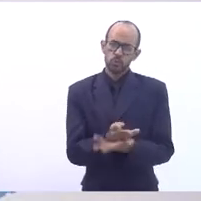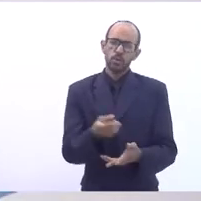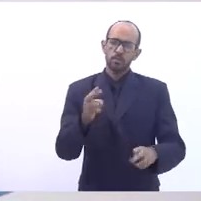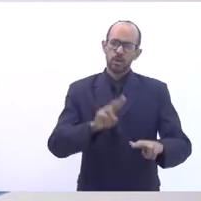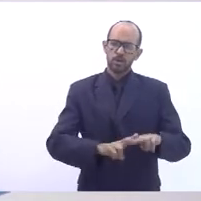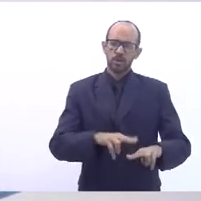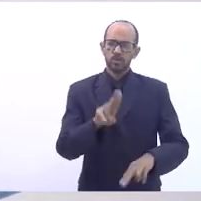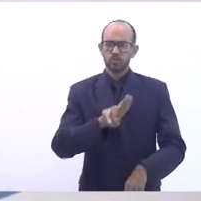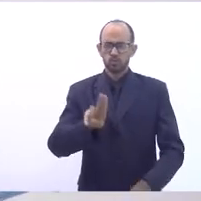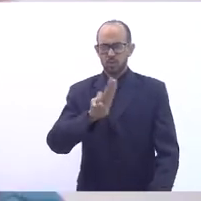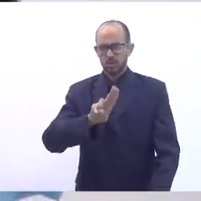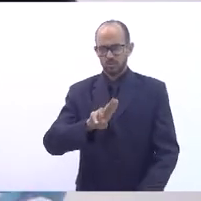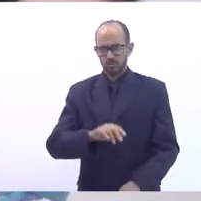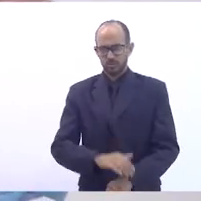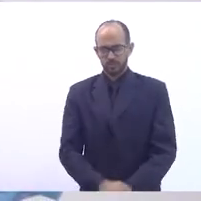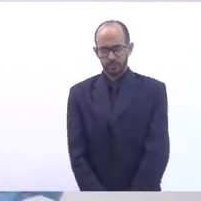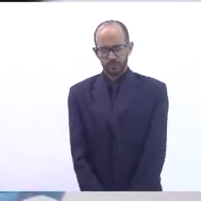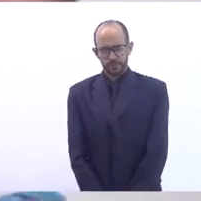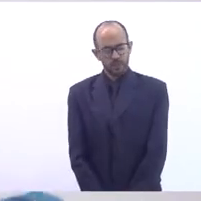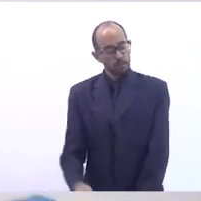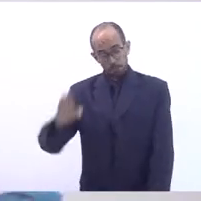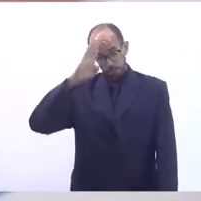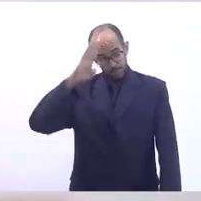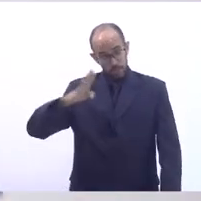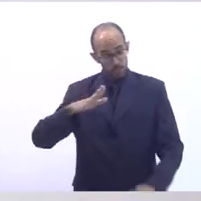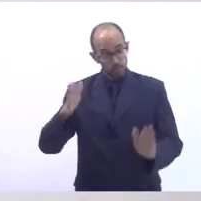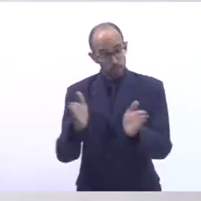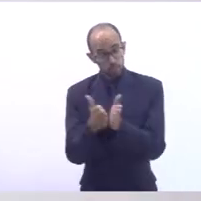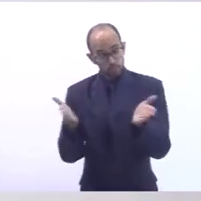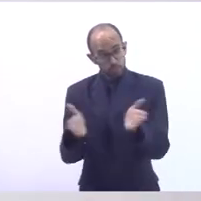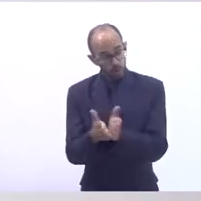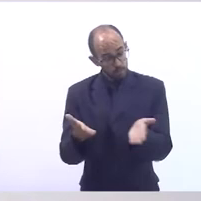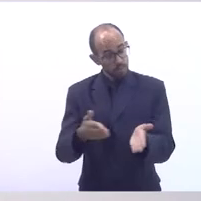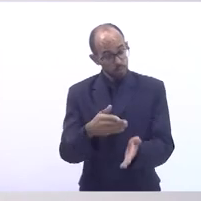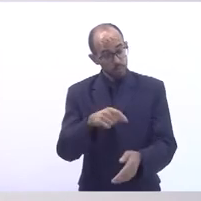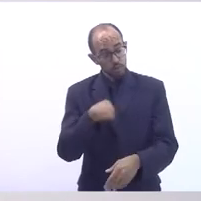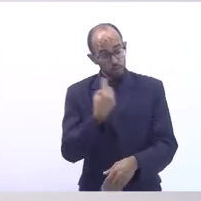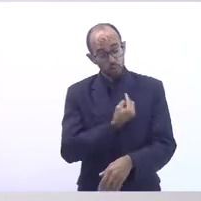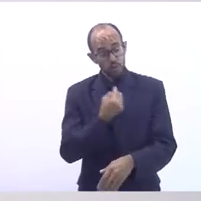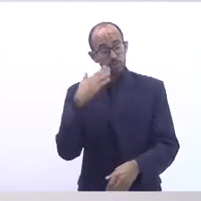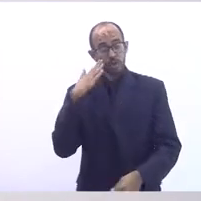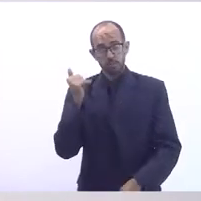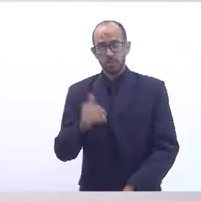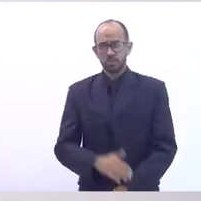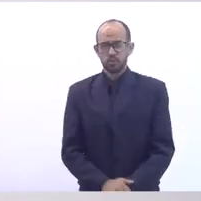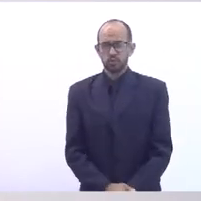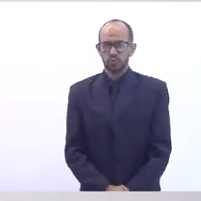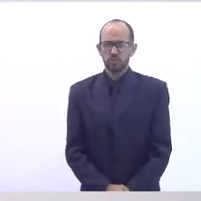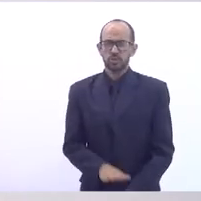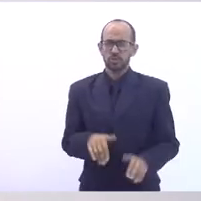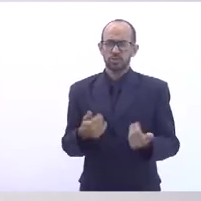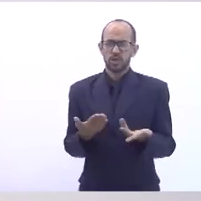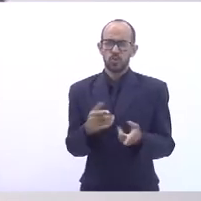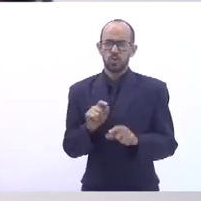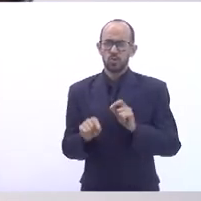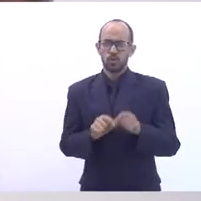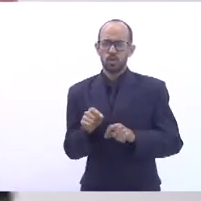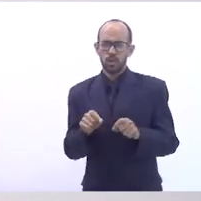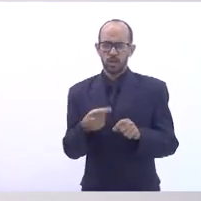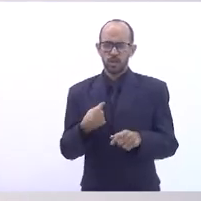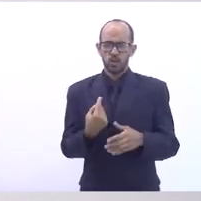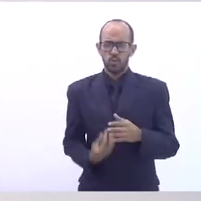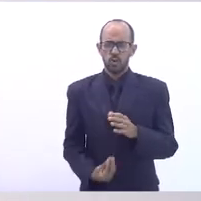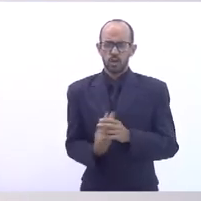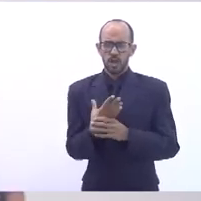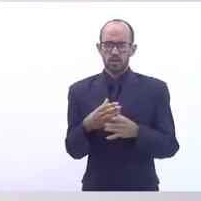usuários principalmente pobres aqueles que todos nós sabemos então eu criei